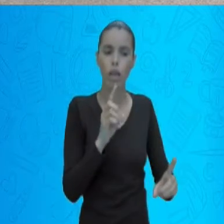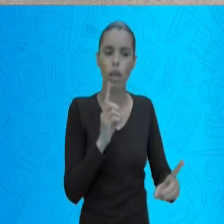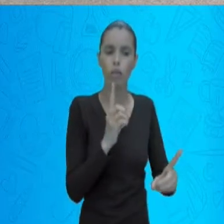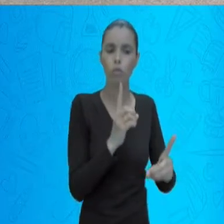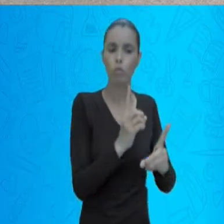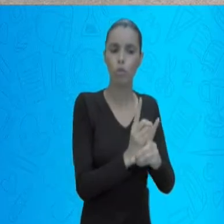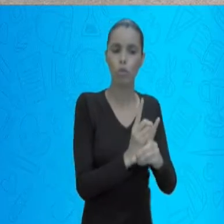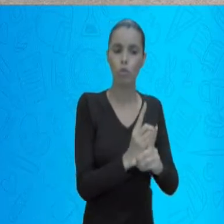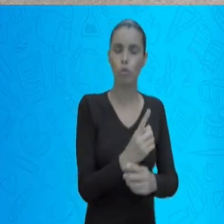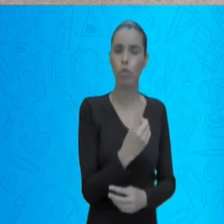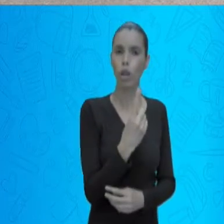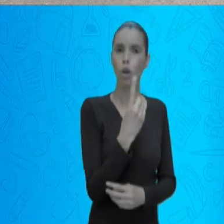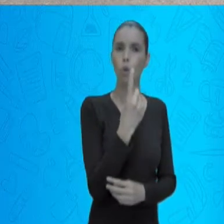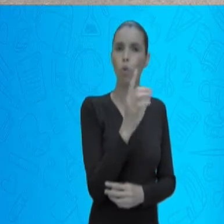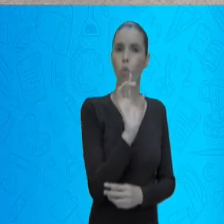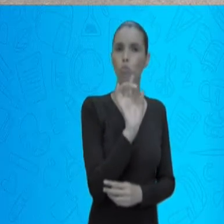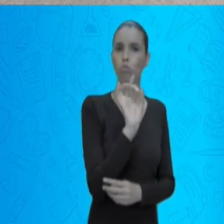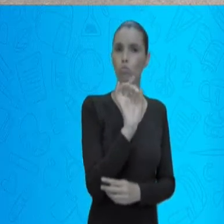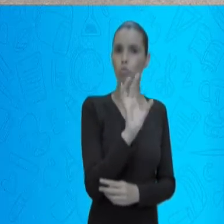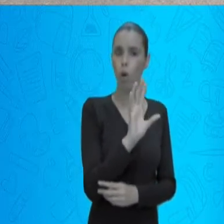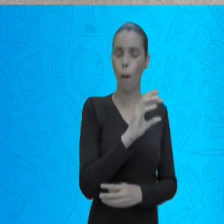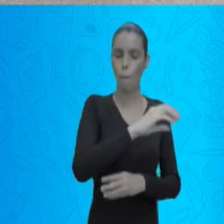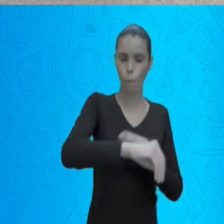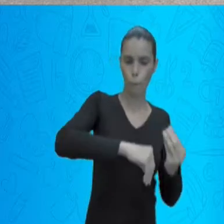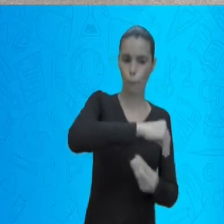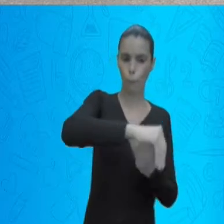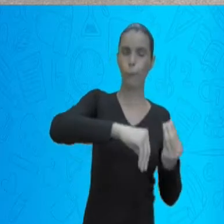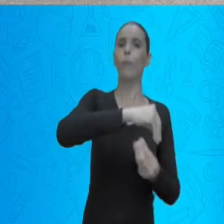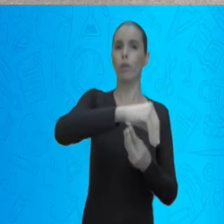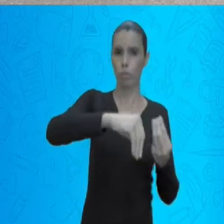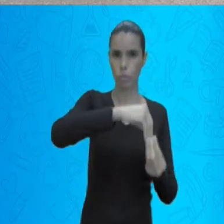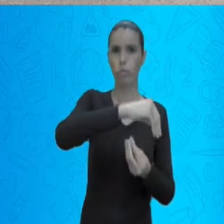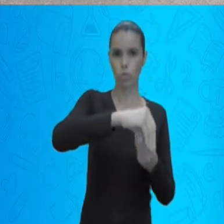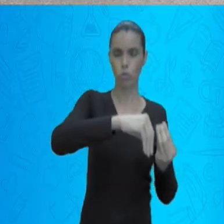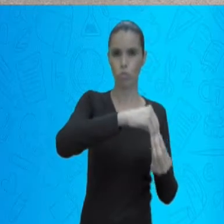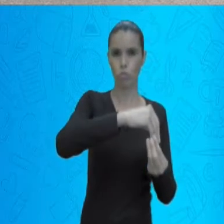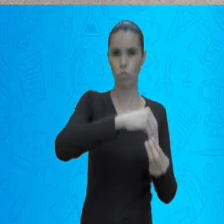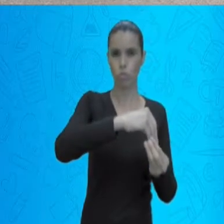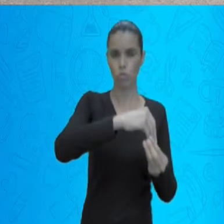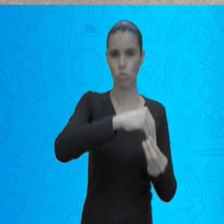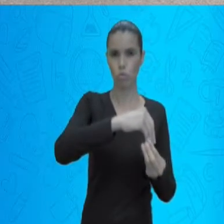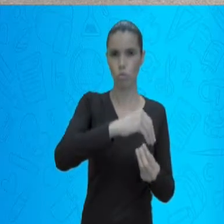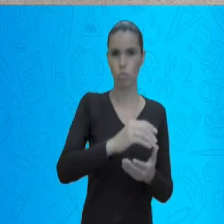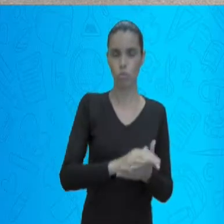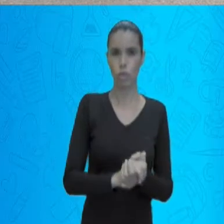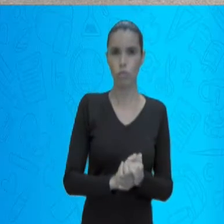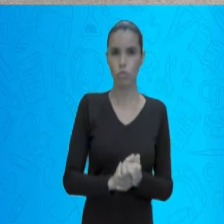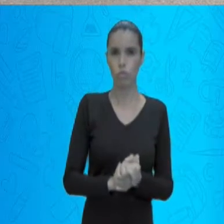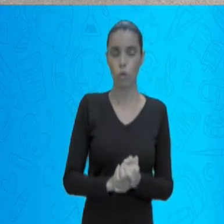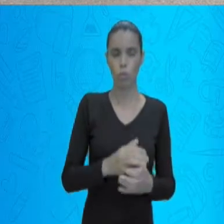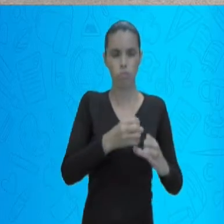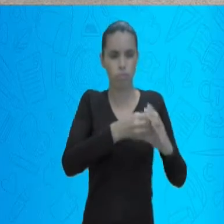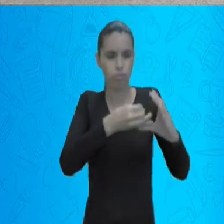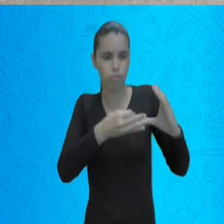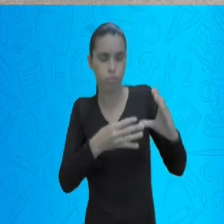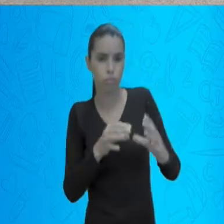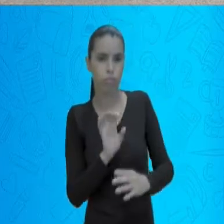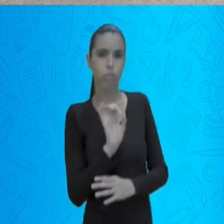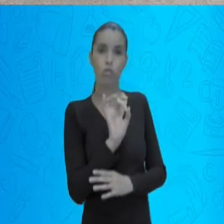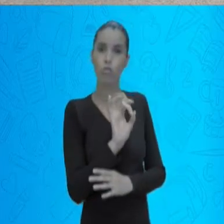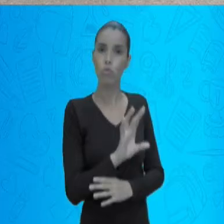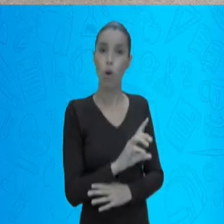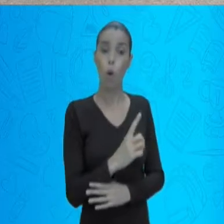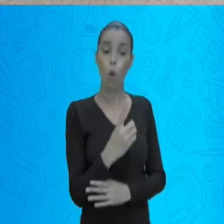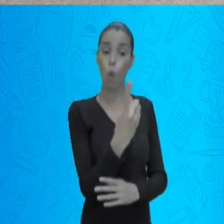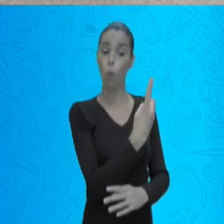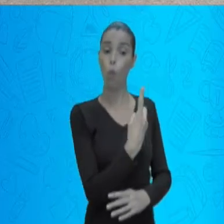único aspecto, uma única característica em toda a